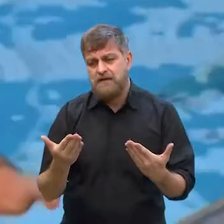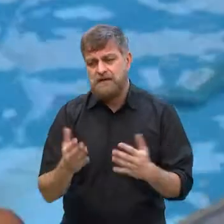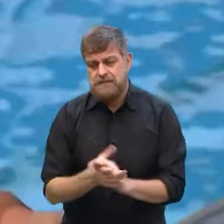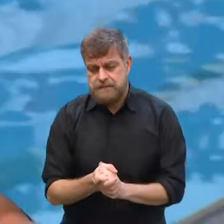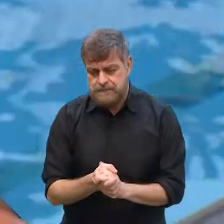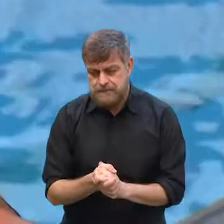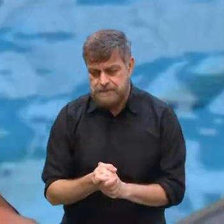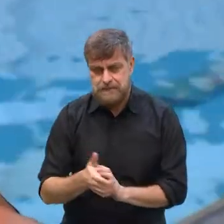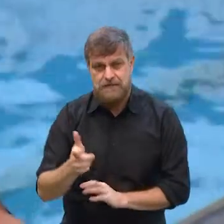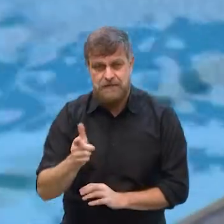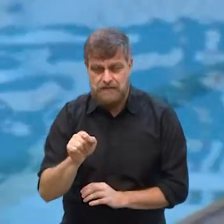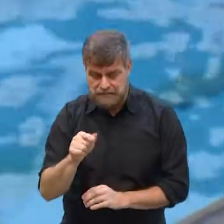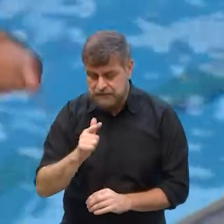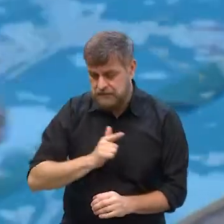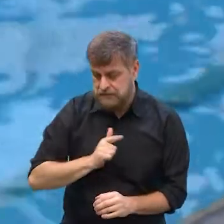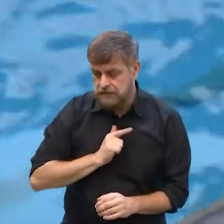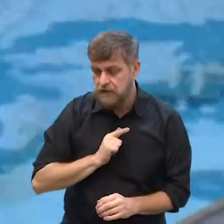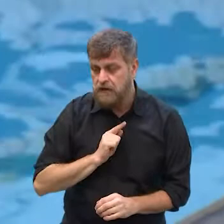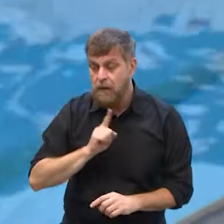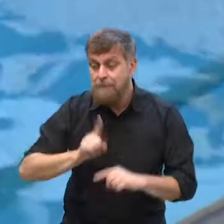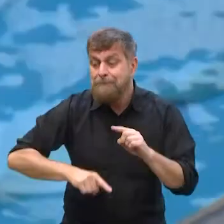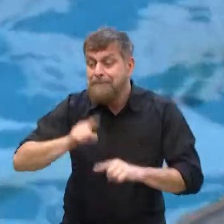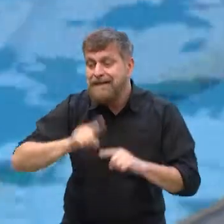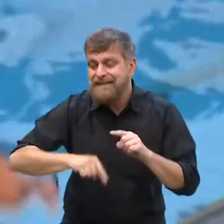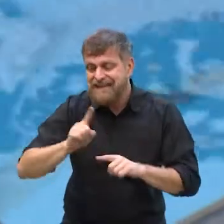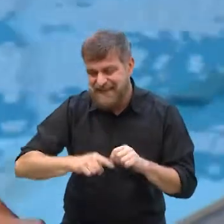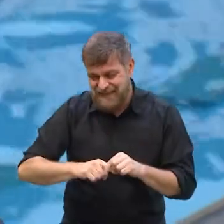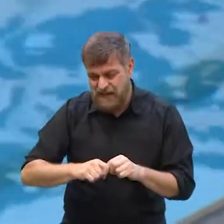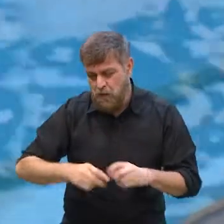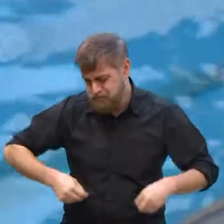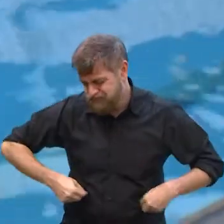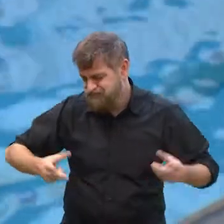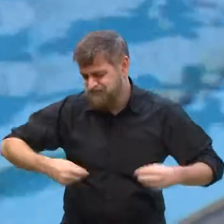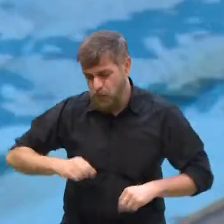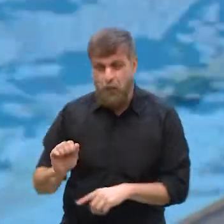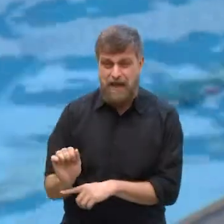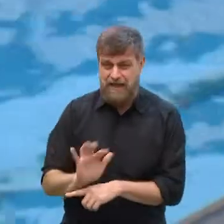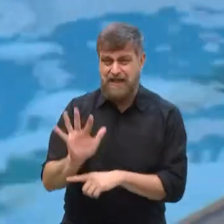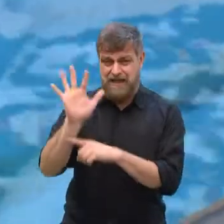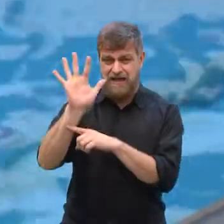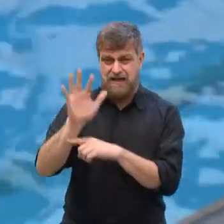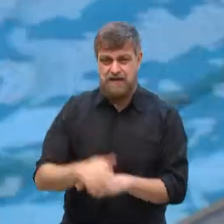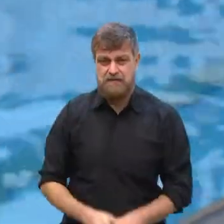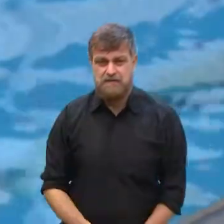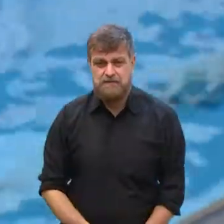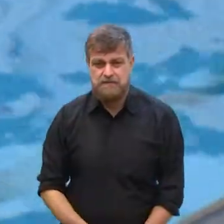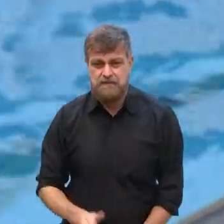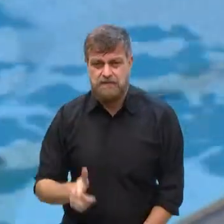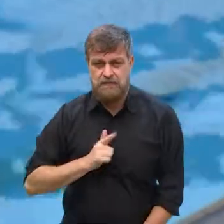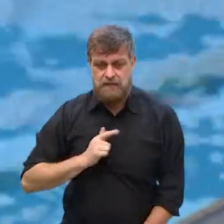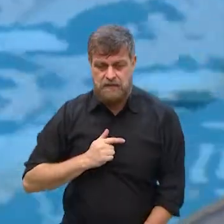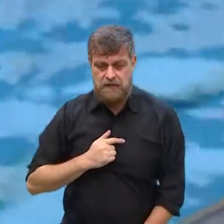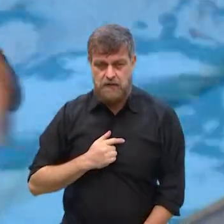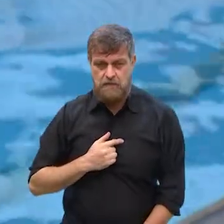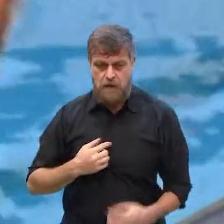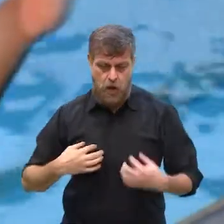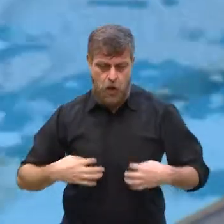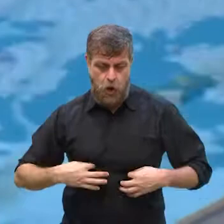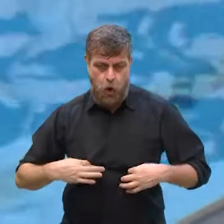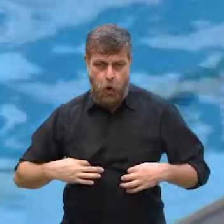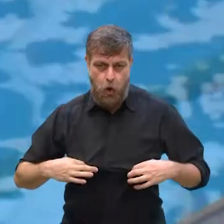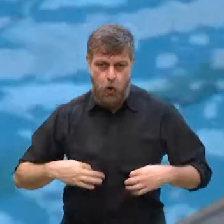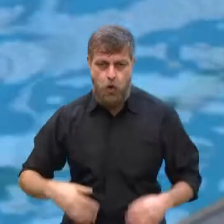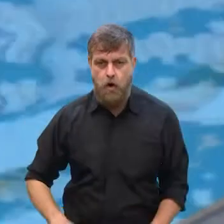você tem... O que é caro são os equipamentos, né? Então, para você ter uma bermuda para nadar ou um